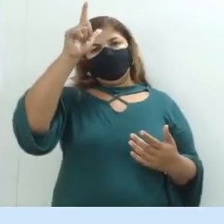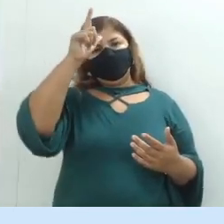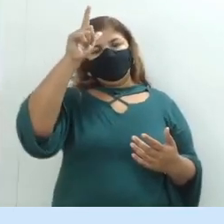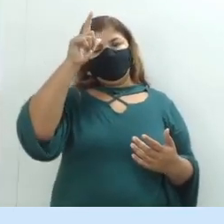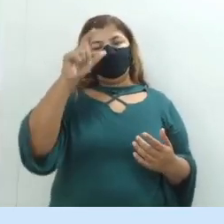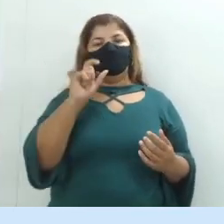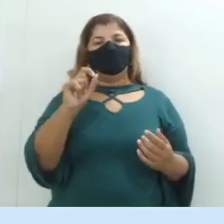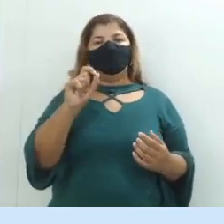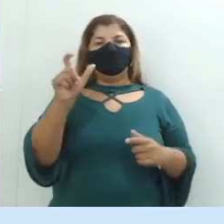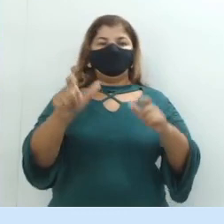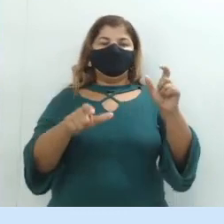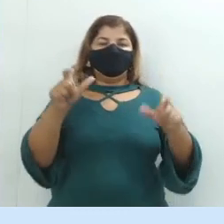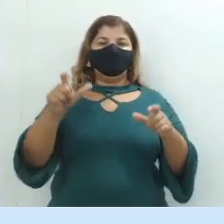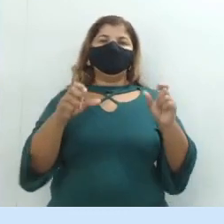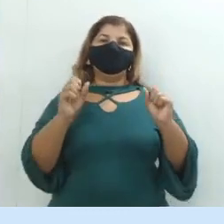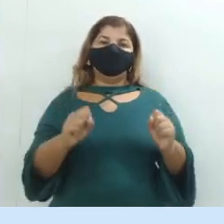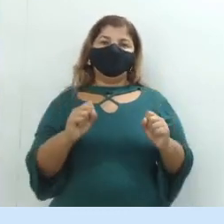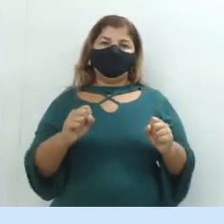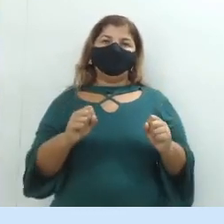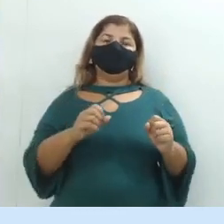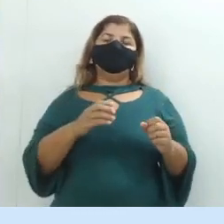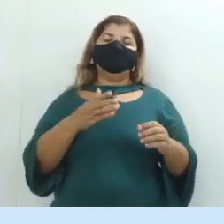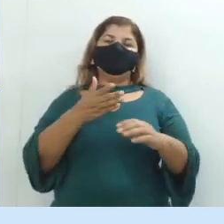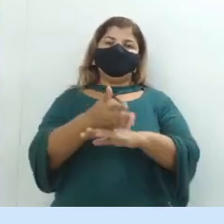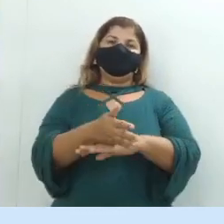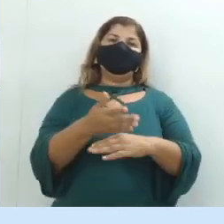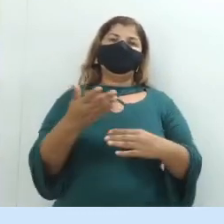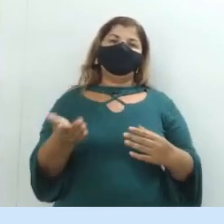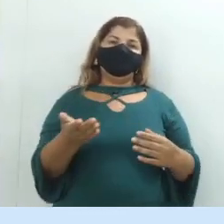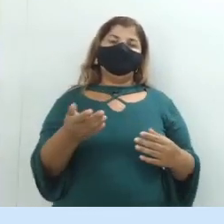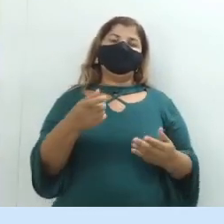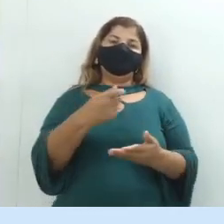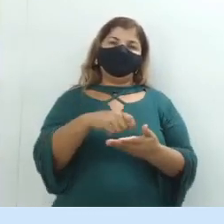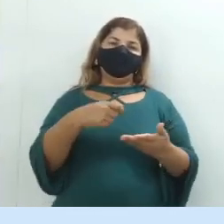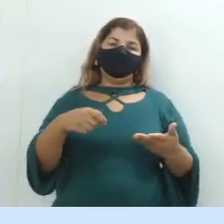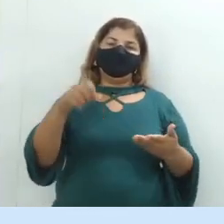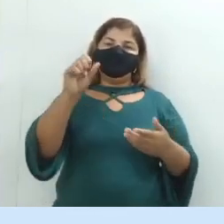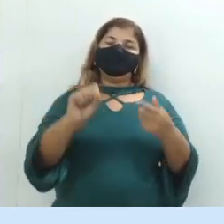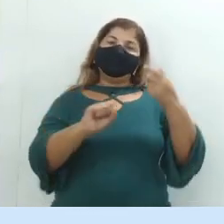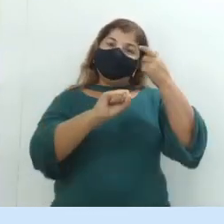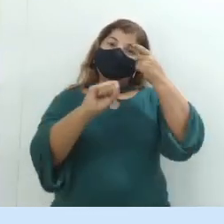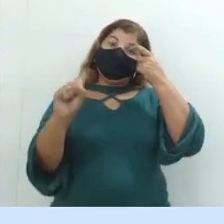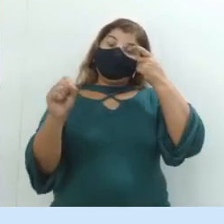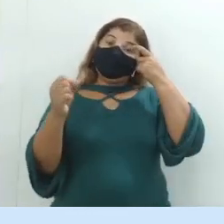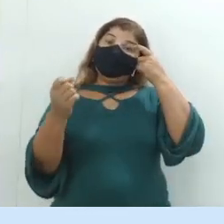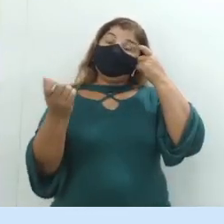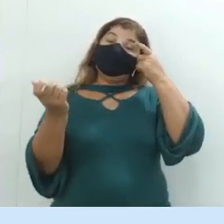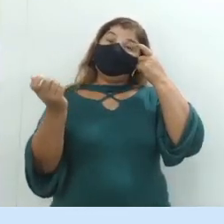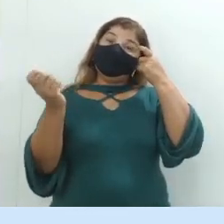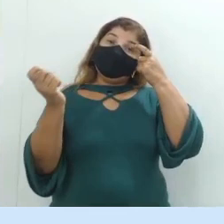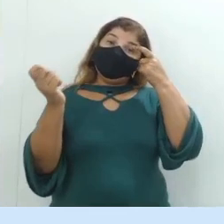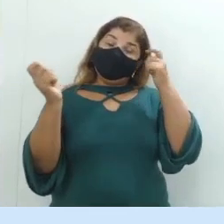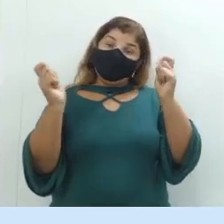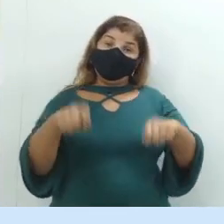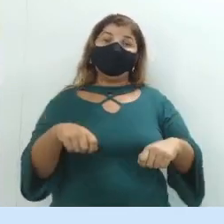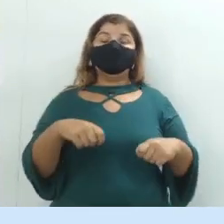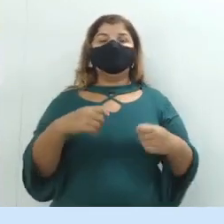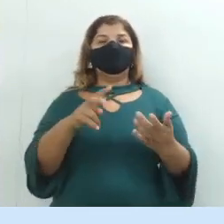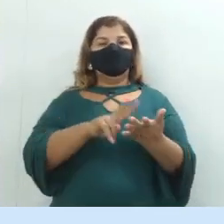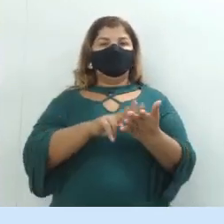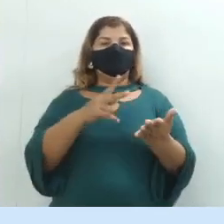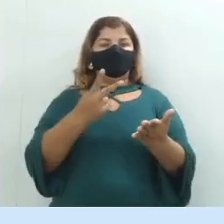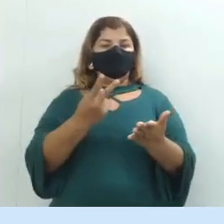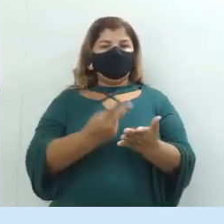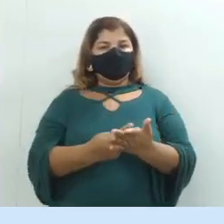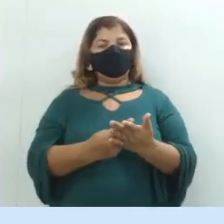de que as pessoas pudessem ter acesso àqueles escritos sagrados e elas mesmas pudessem ter as suas